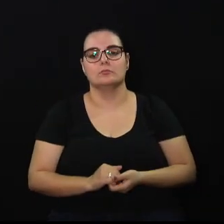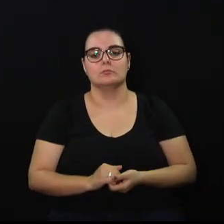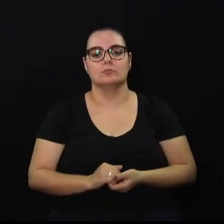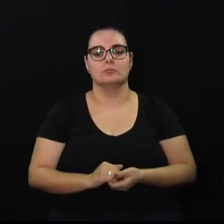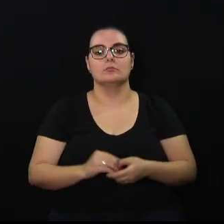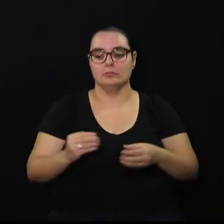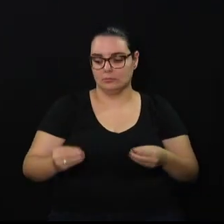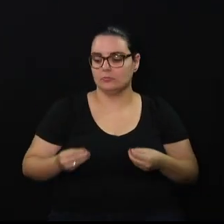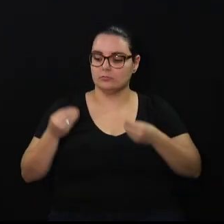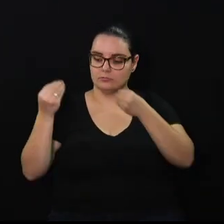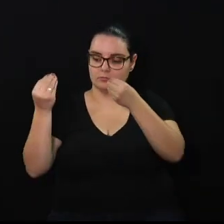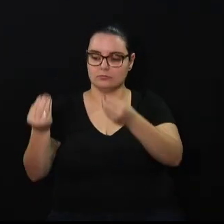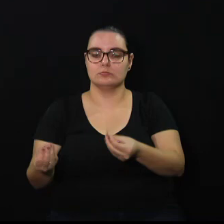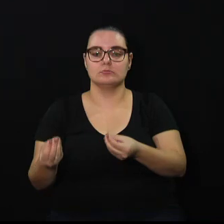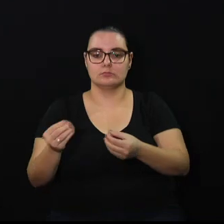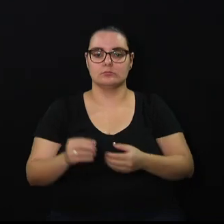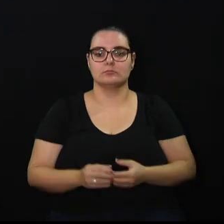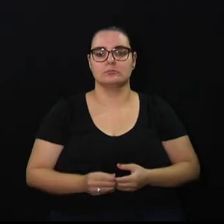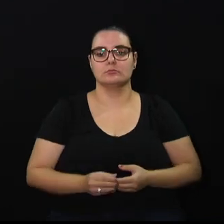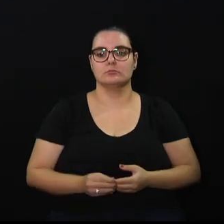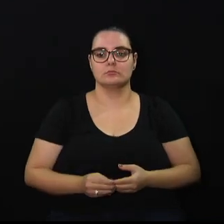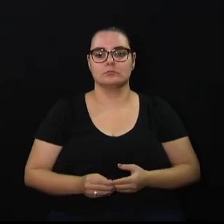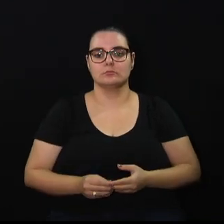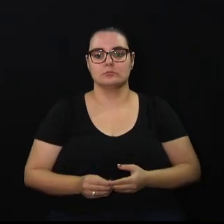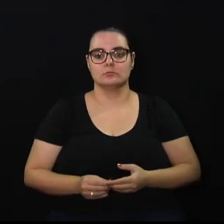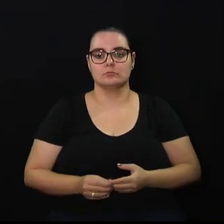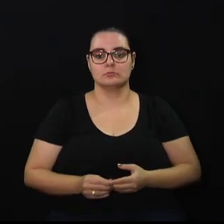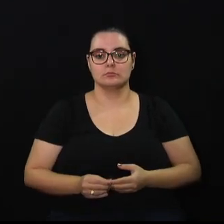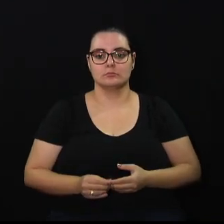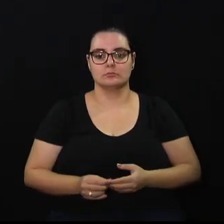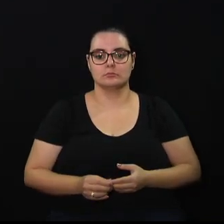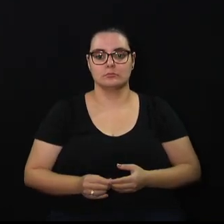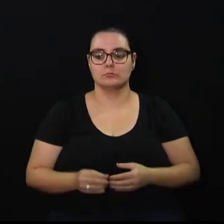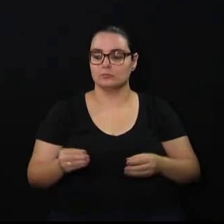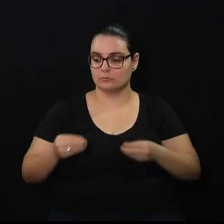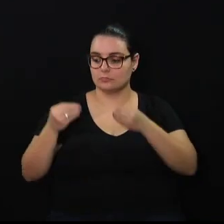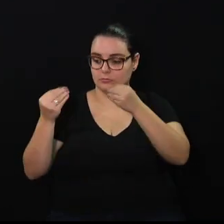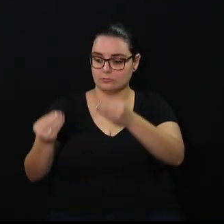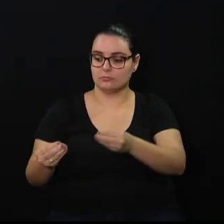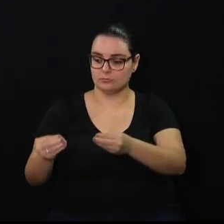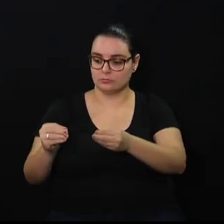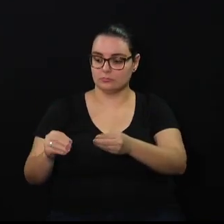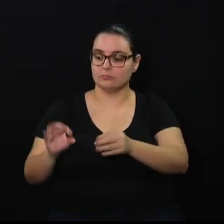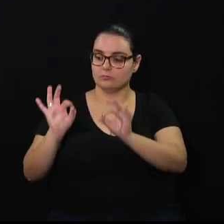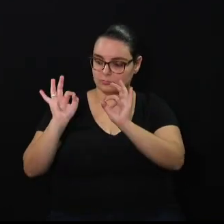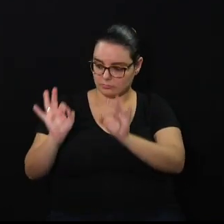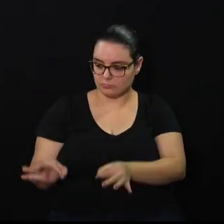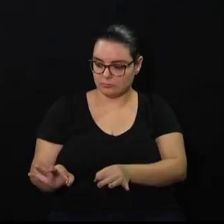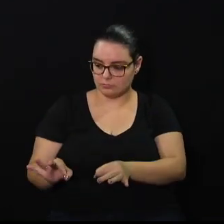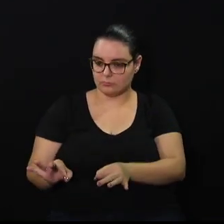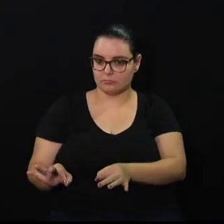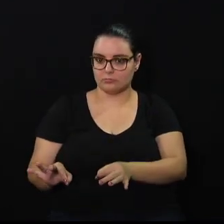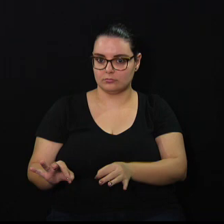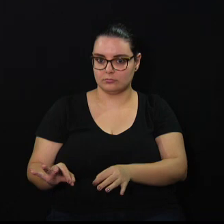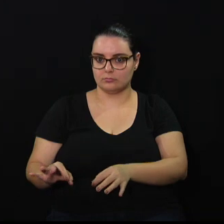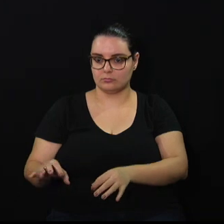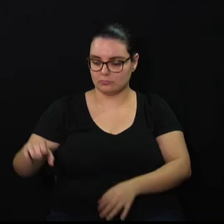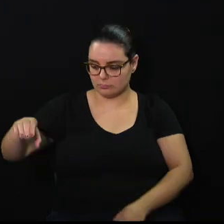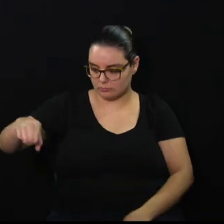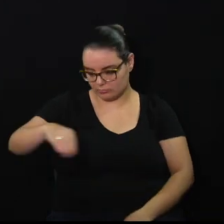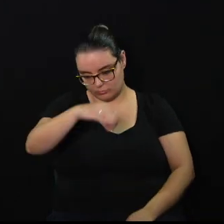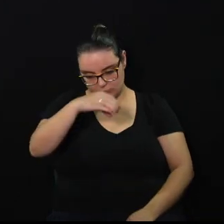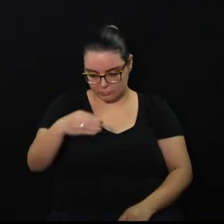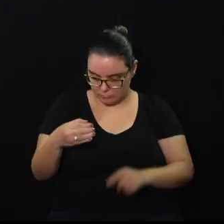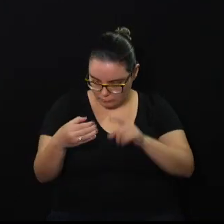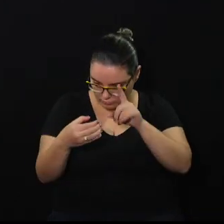dar é da função adequada aquele brinquedo então não é pegar o carrinho e ficar rodando